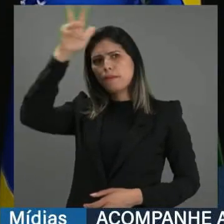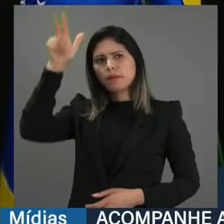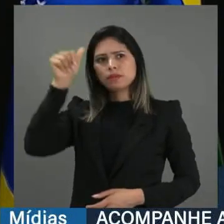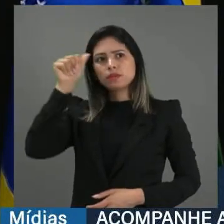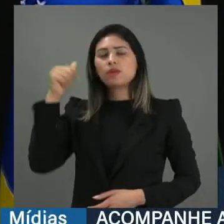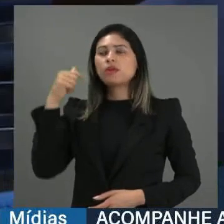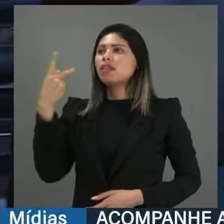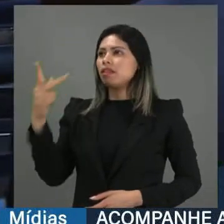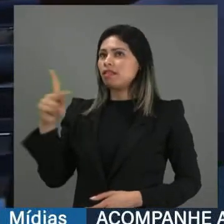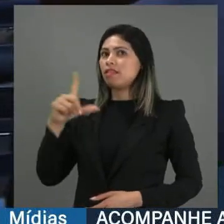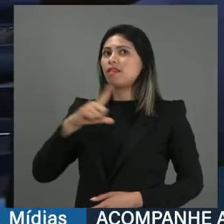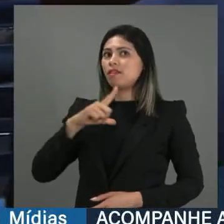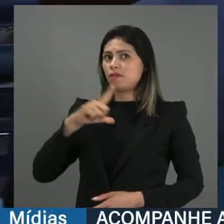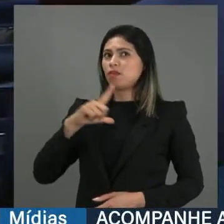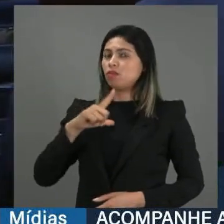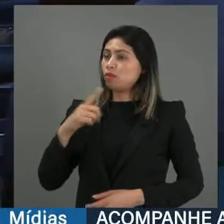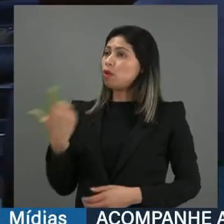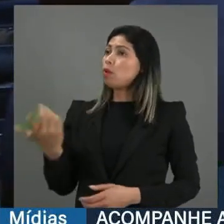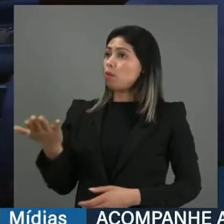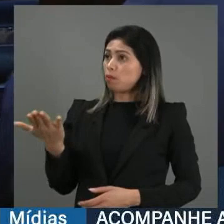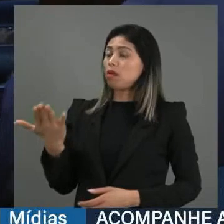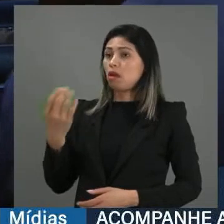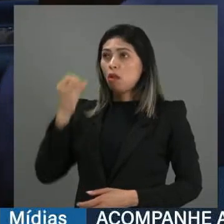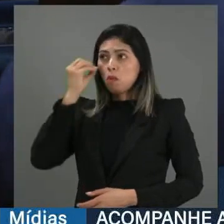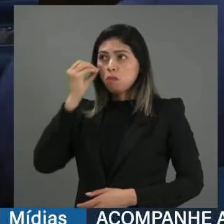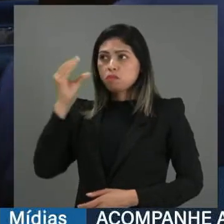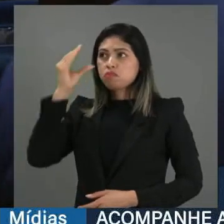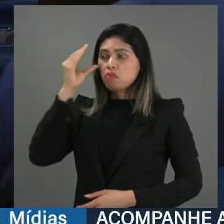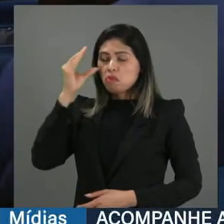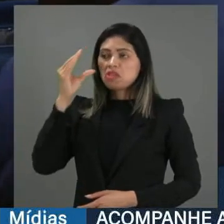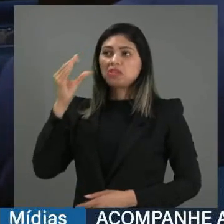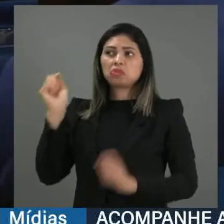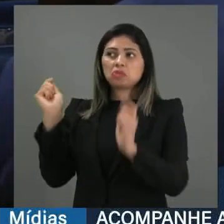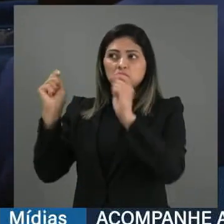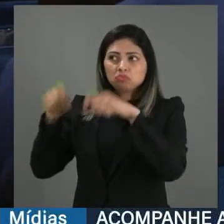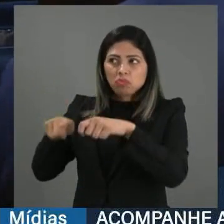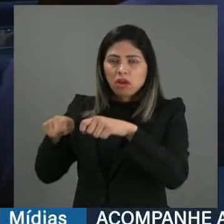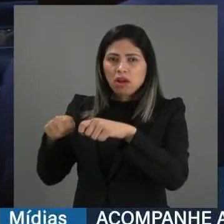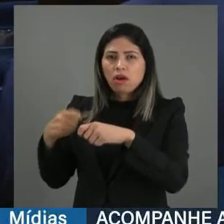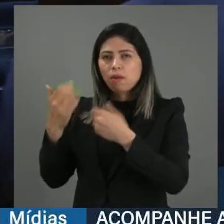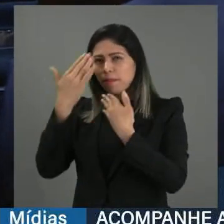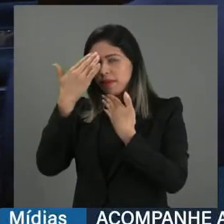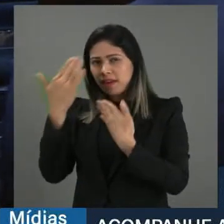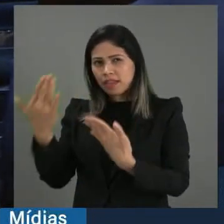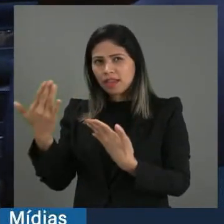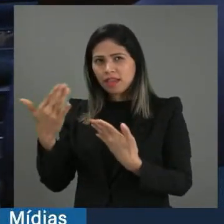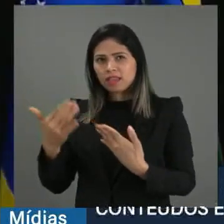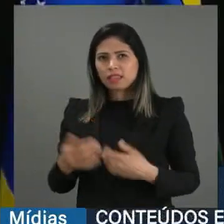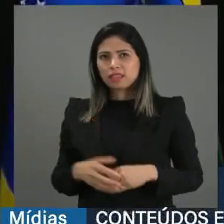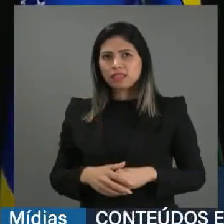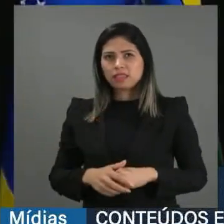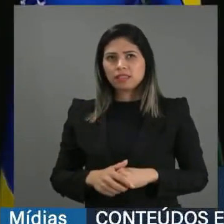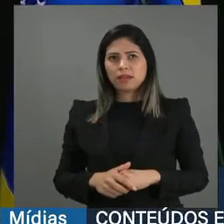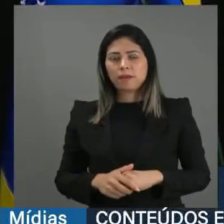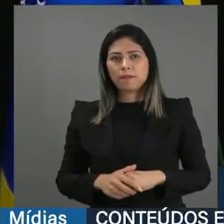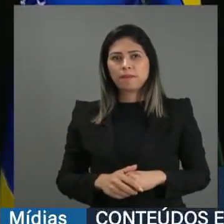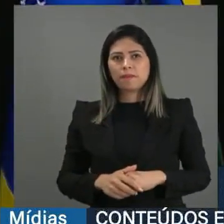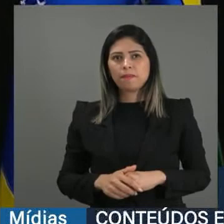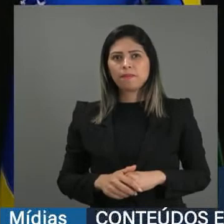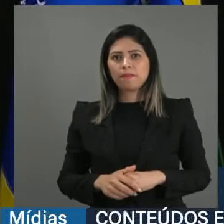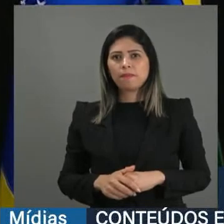aula com aquela sua colocação. Obrigado. Obrigado, senador Girão. Mas, senhor presidente, eu subo essa